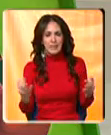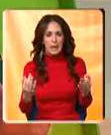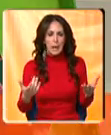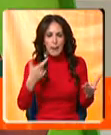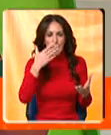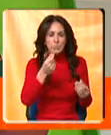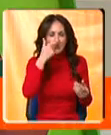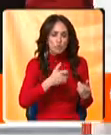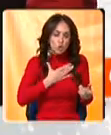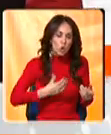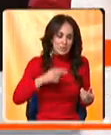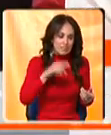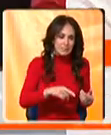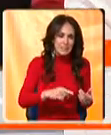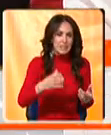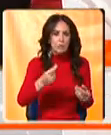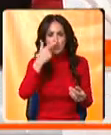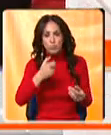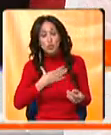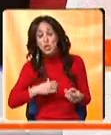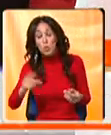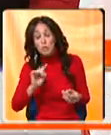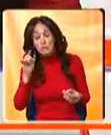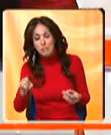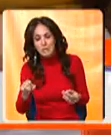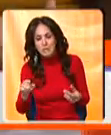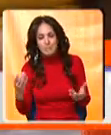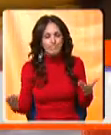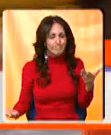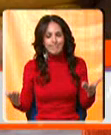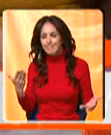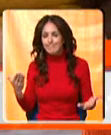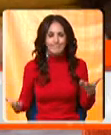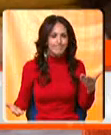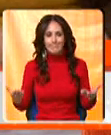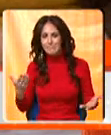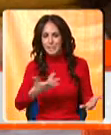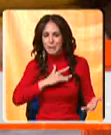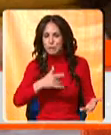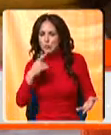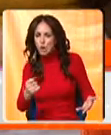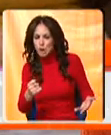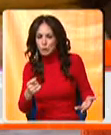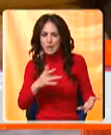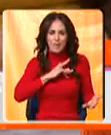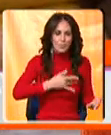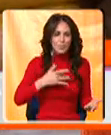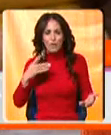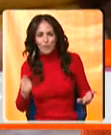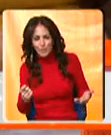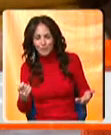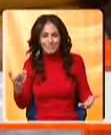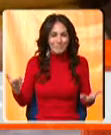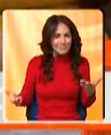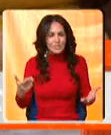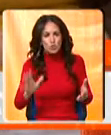Controversas é, há muita gente a gostar e muita gente a não gostar. Pronto. Ou seja, está ali entre o amor e o ódio por parte dos portugueses.